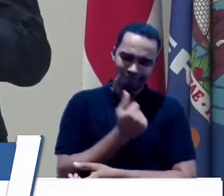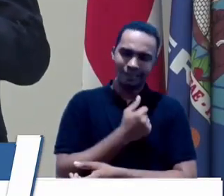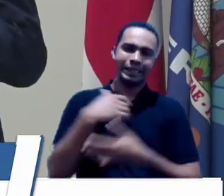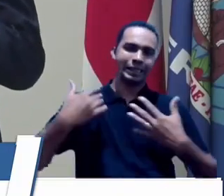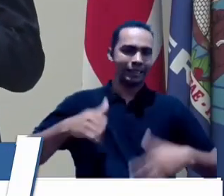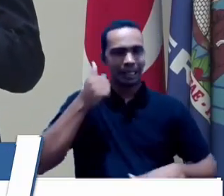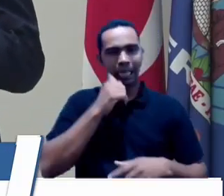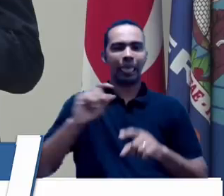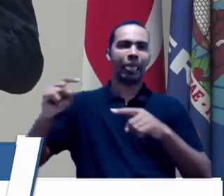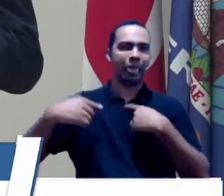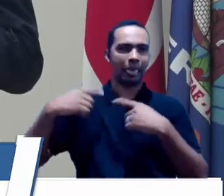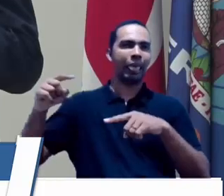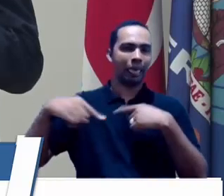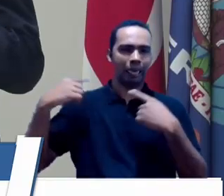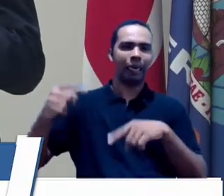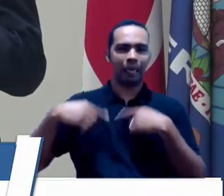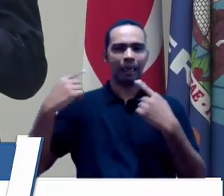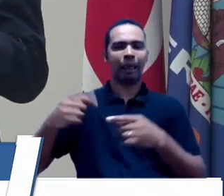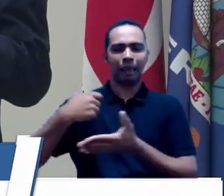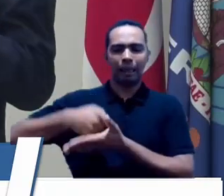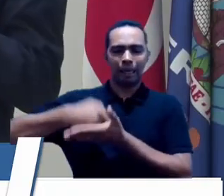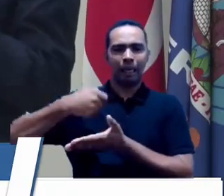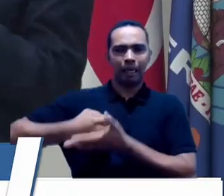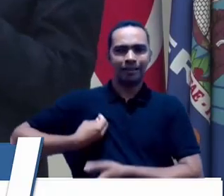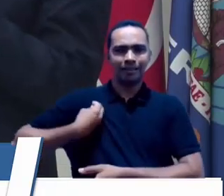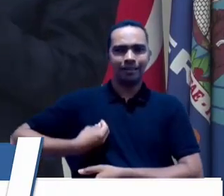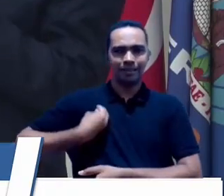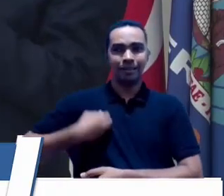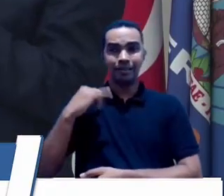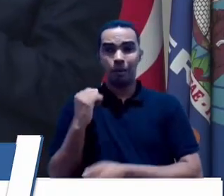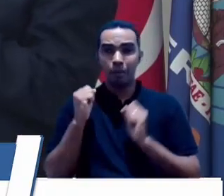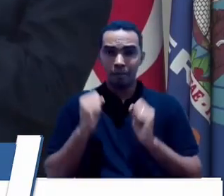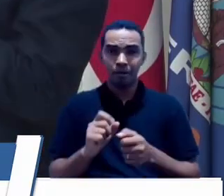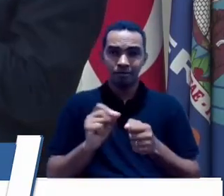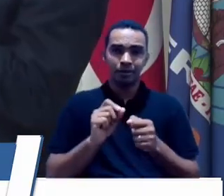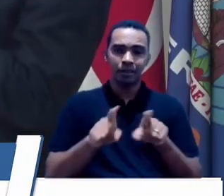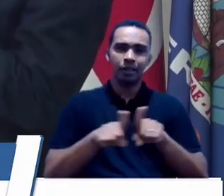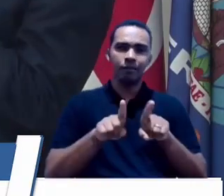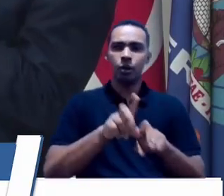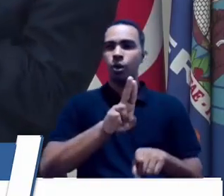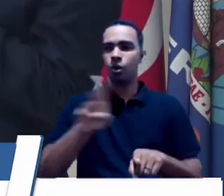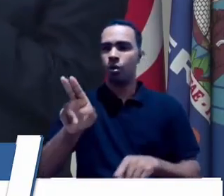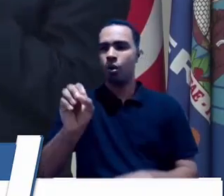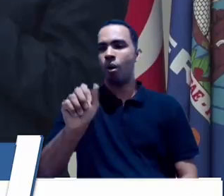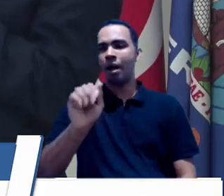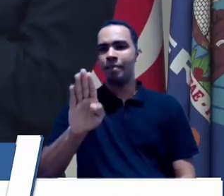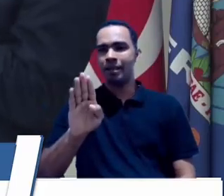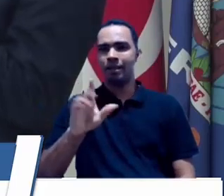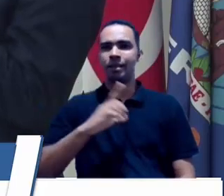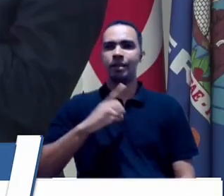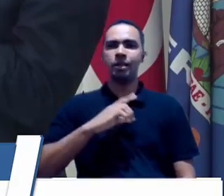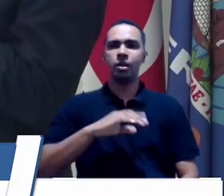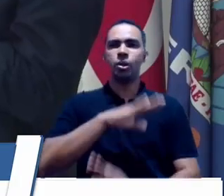né? Quanto a mulher cobra a presença. E se eu posso fazer também em nome da OAB, é porque eu tenho também toda uma